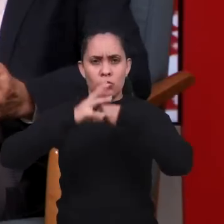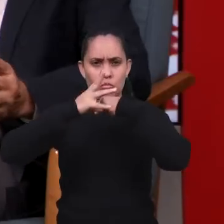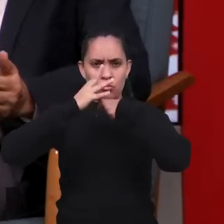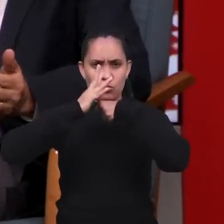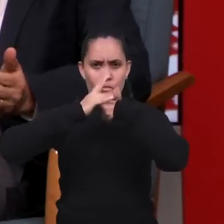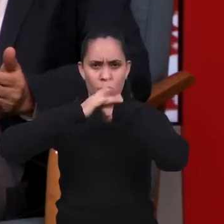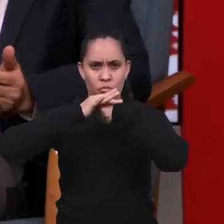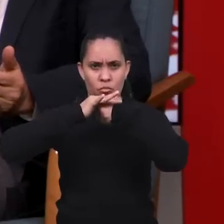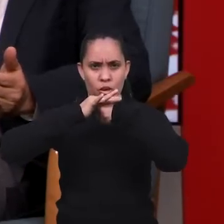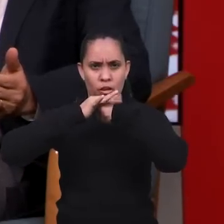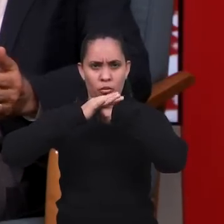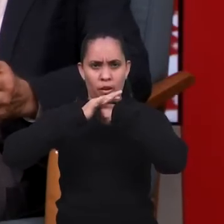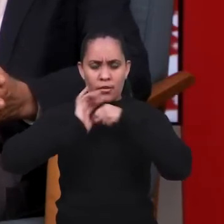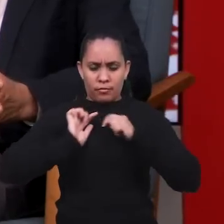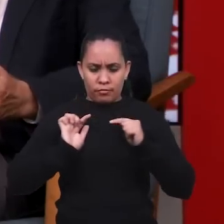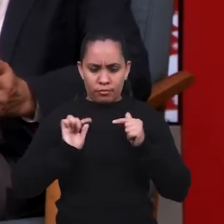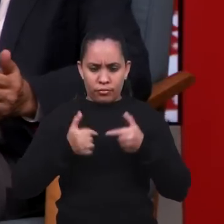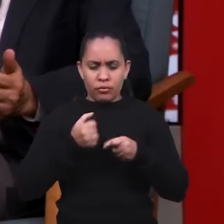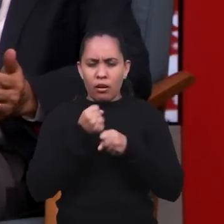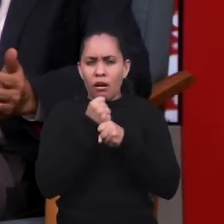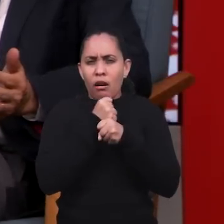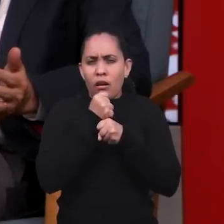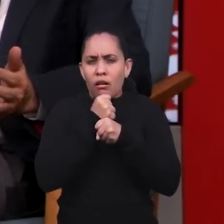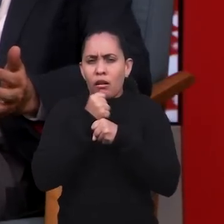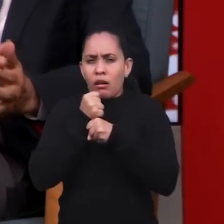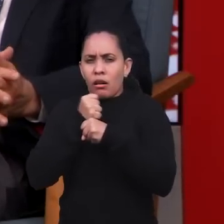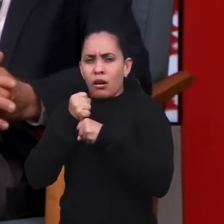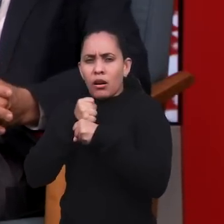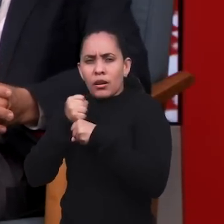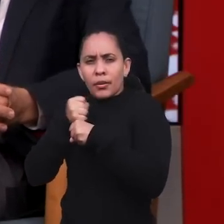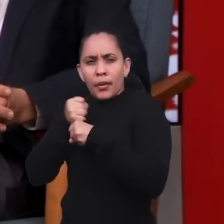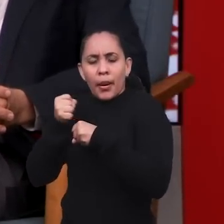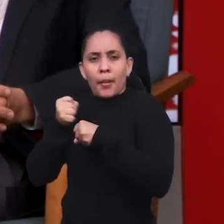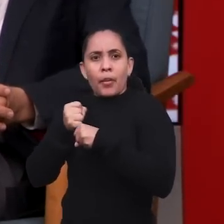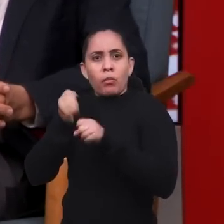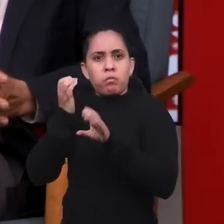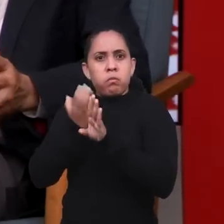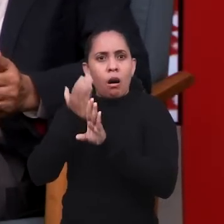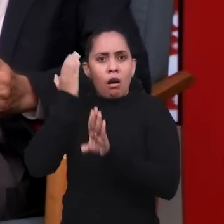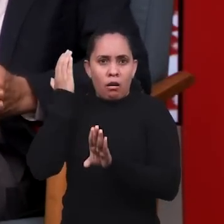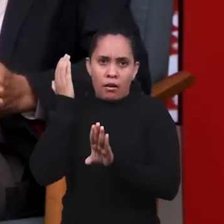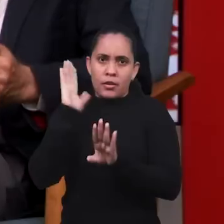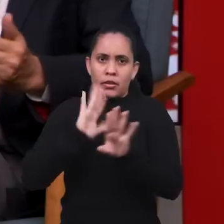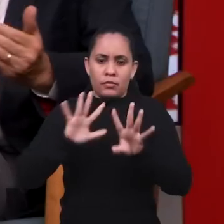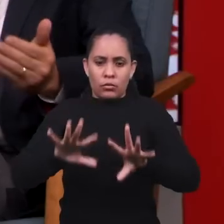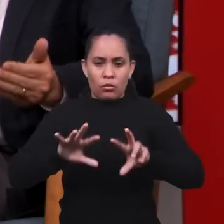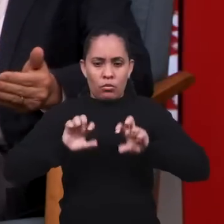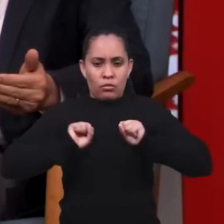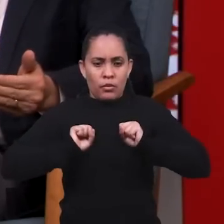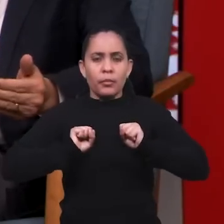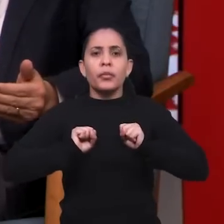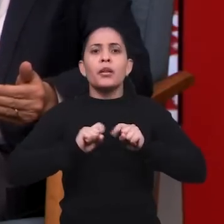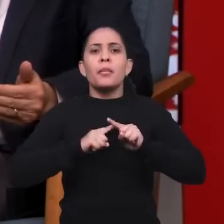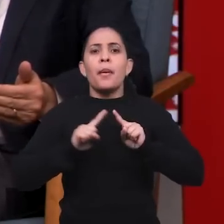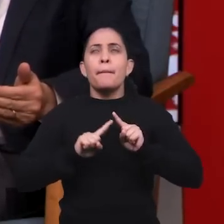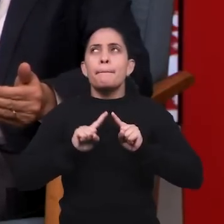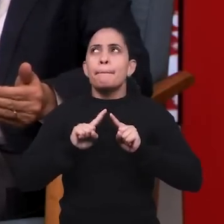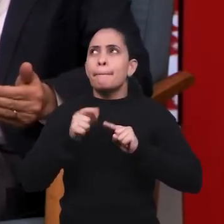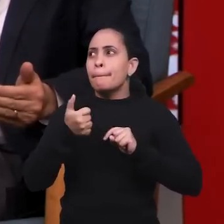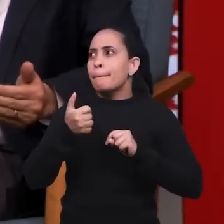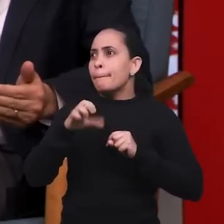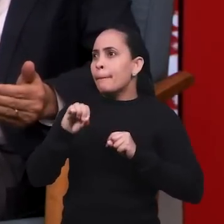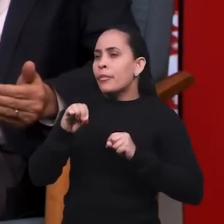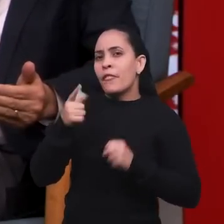Ela é uma doença silenciosa, pode levar muitos anos para a sua incubação. Às vezes você contamina hoje e vai